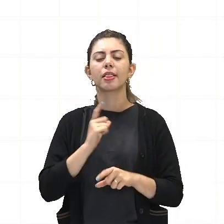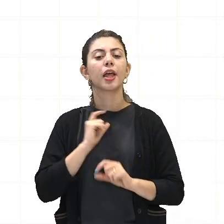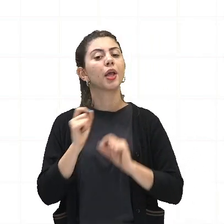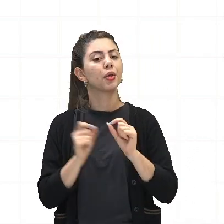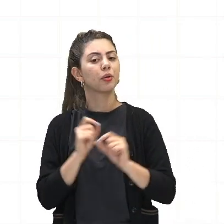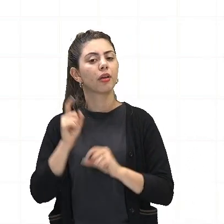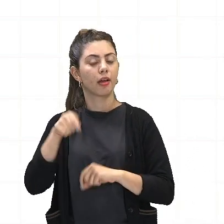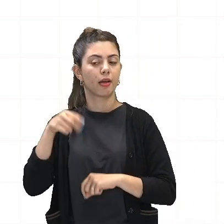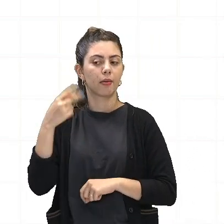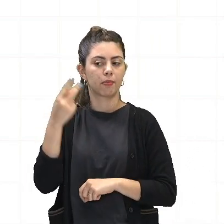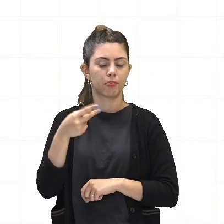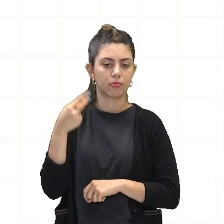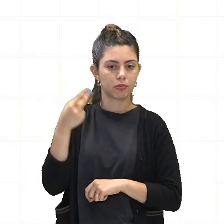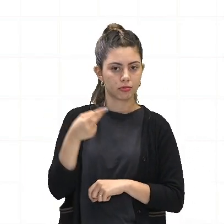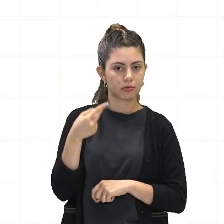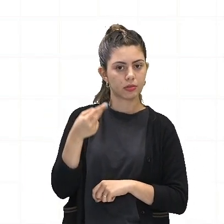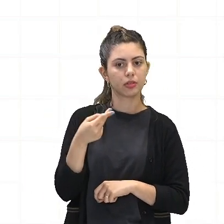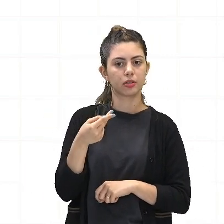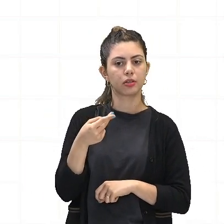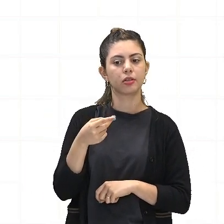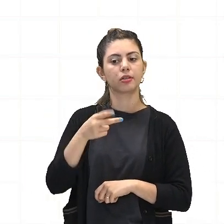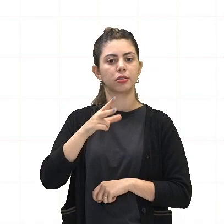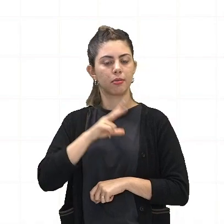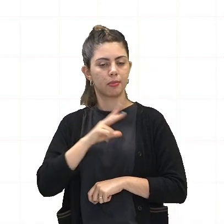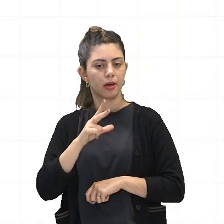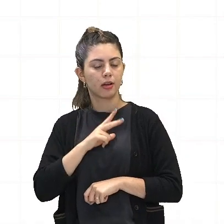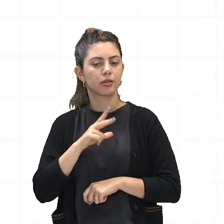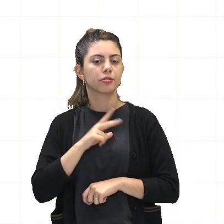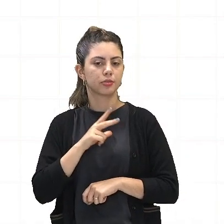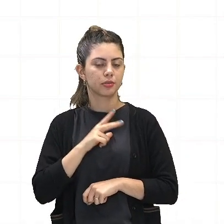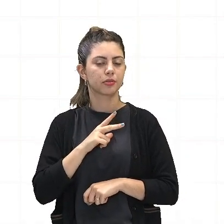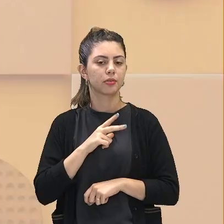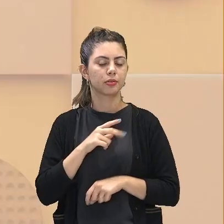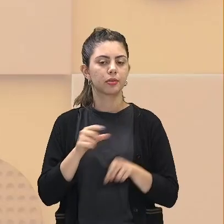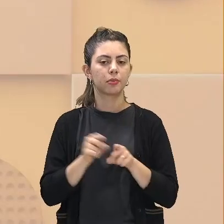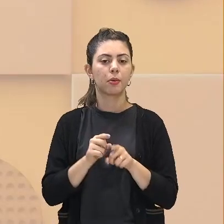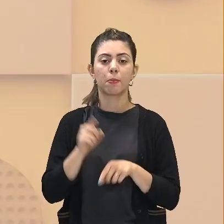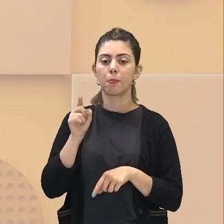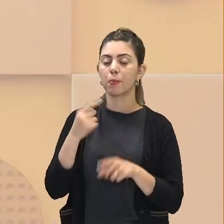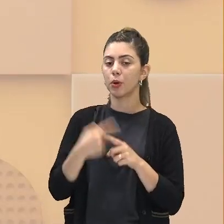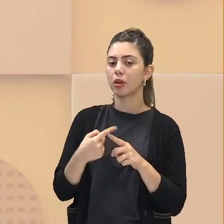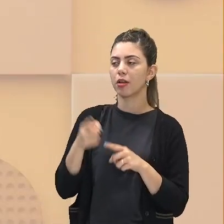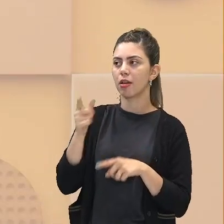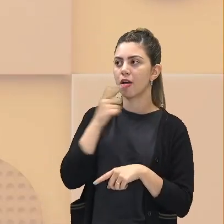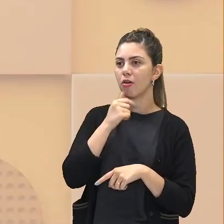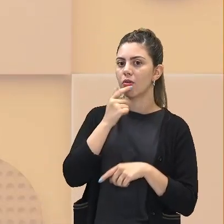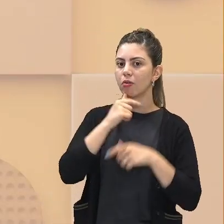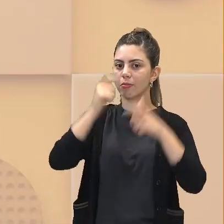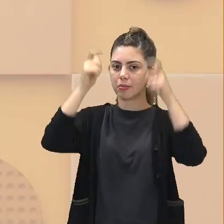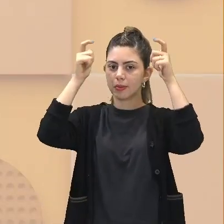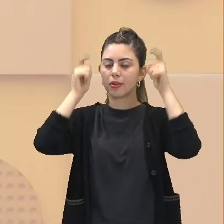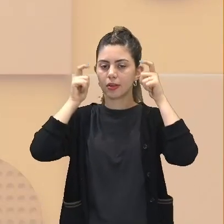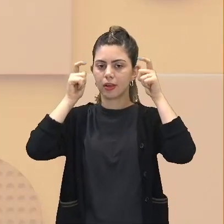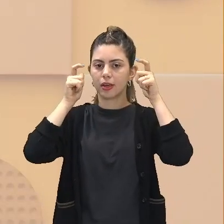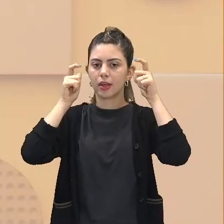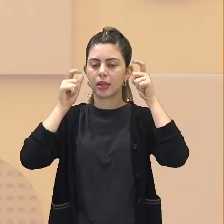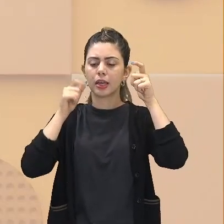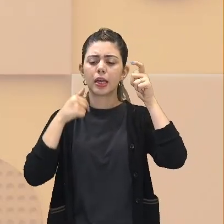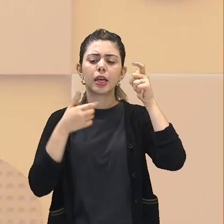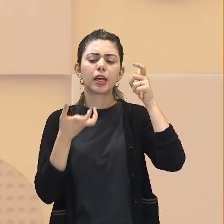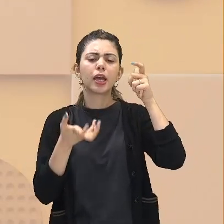se afastou da autoridade papal. Observem que no caso da Inglaterra tem